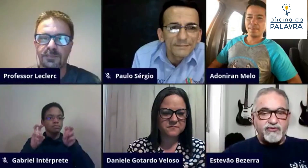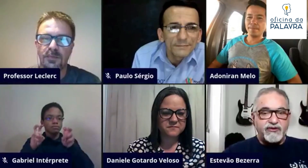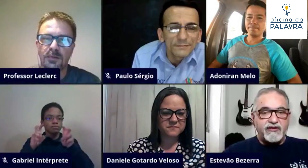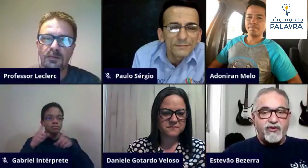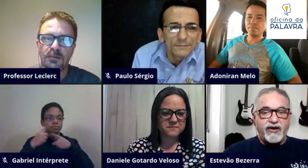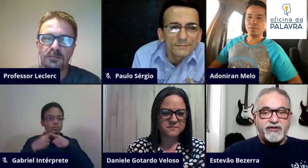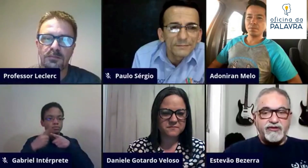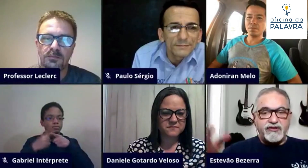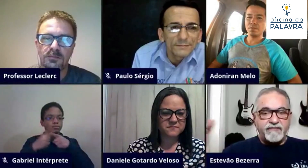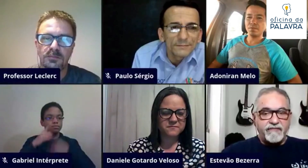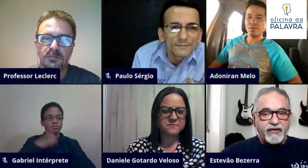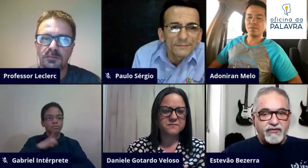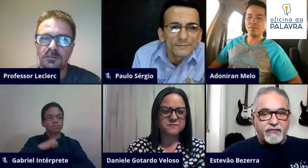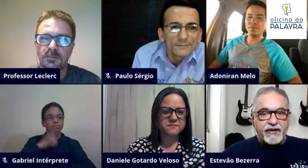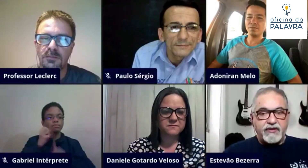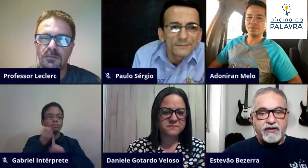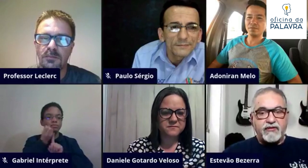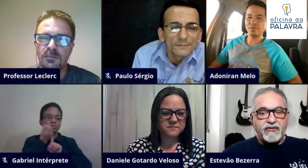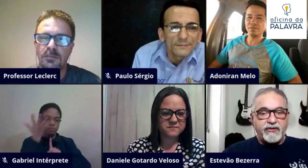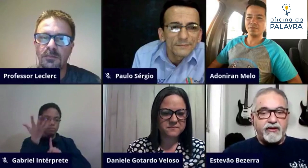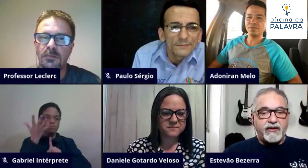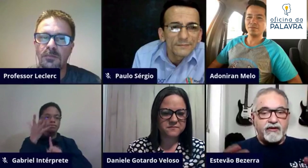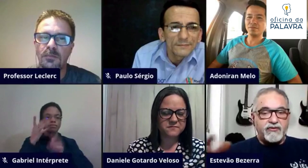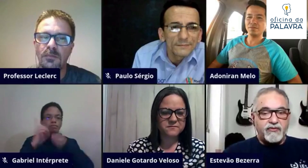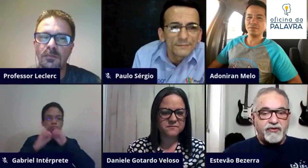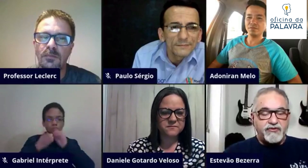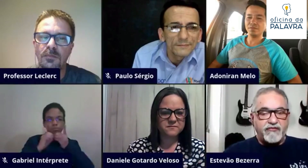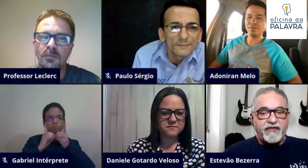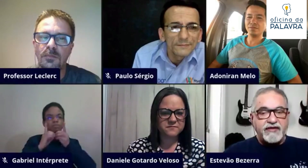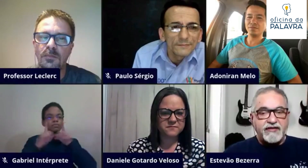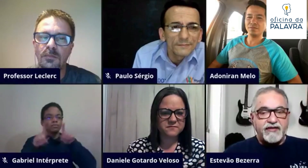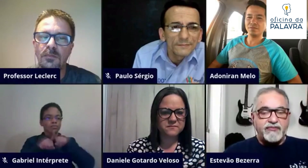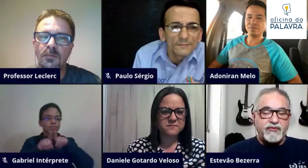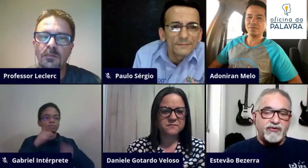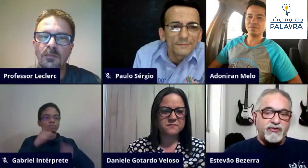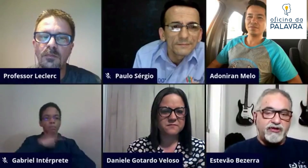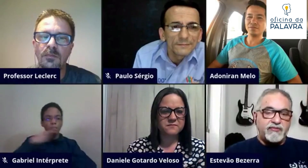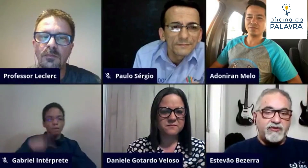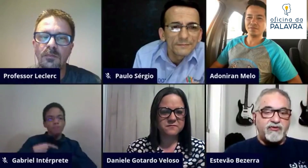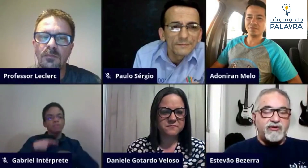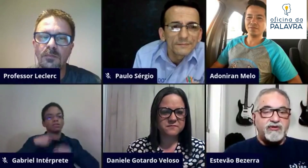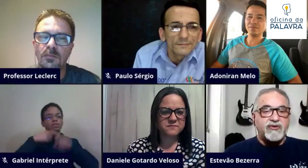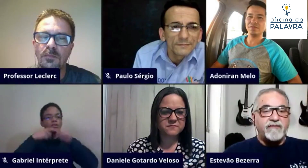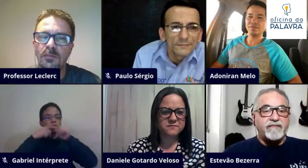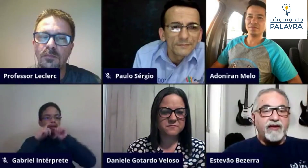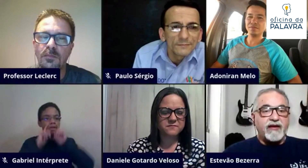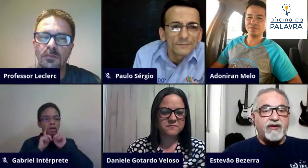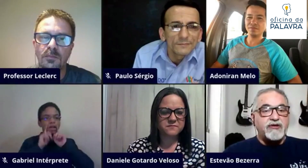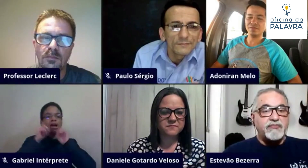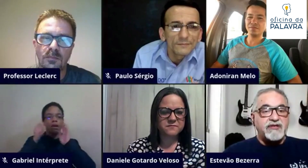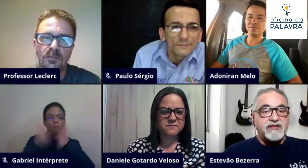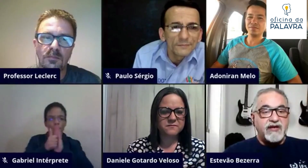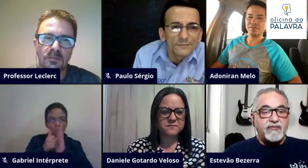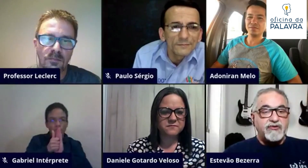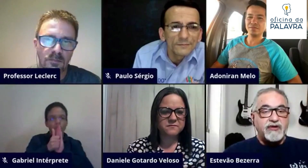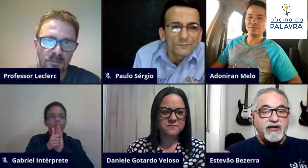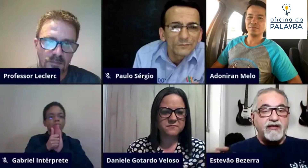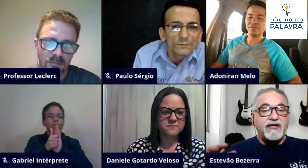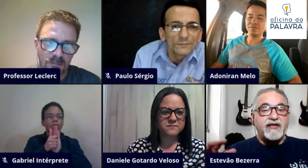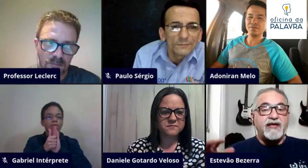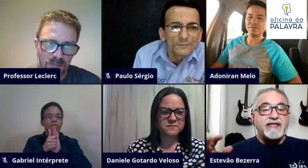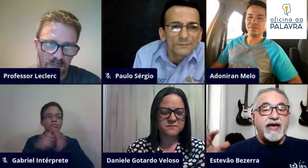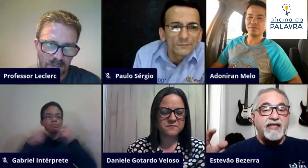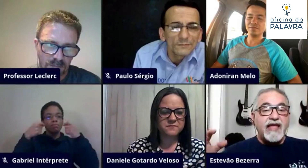expressão surda, DOT, trabalho que o Adoniran e todo o pessoal faz ali na PIB de Curitiba, tudo isso, nós